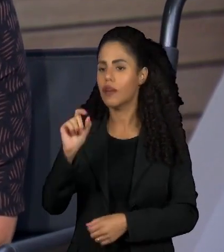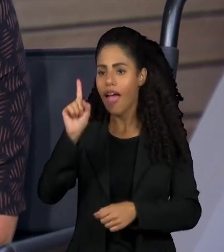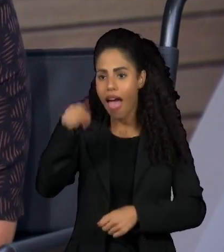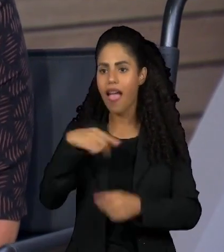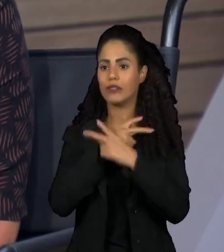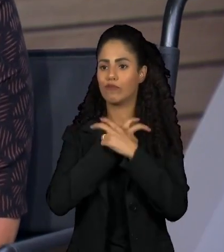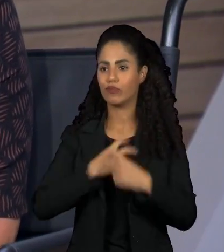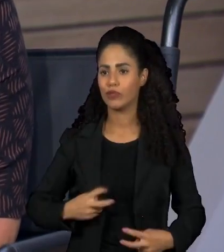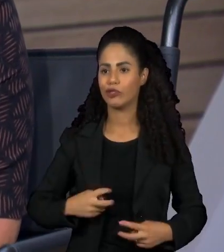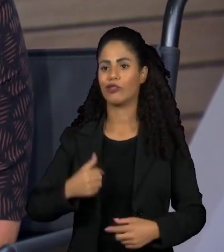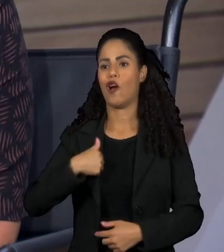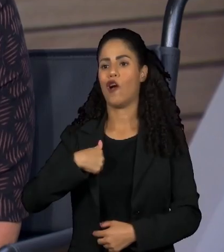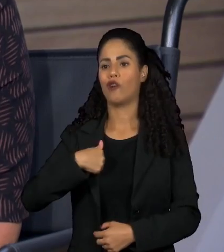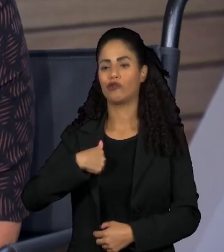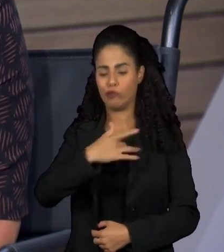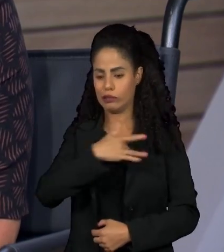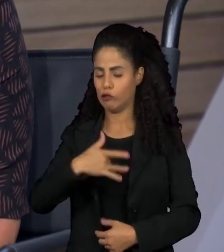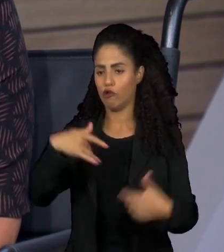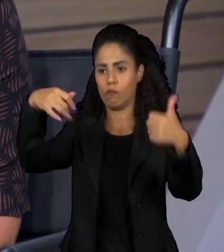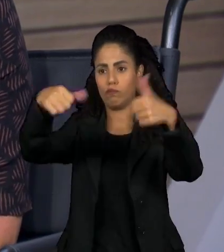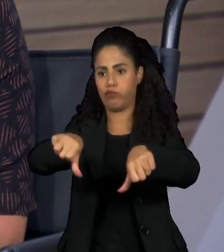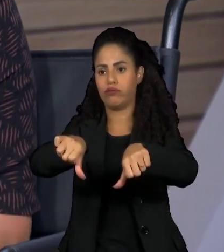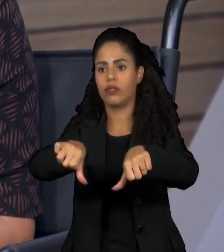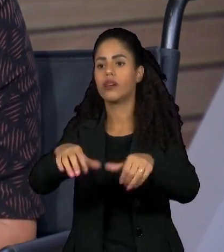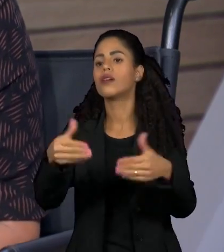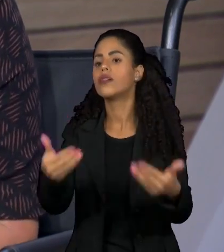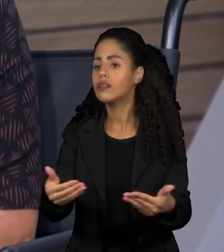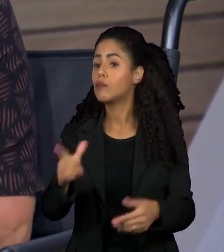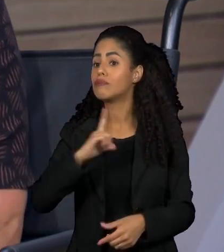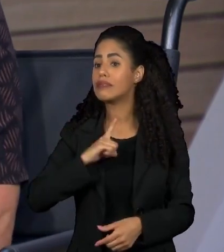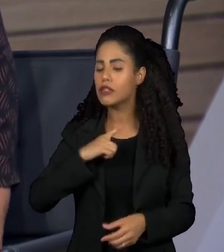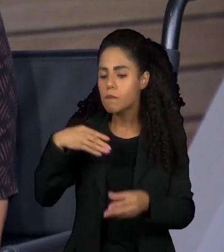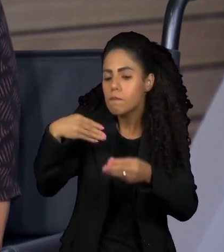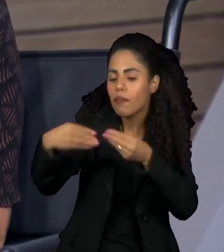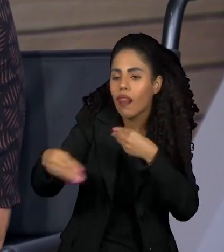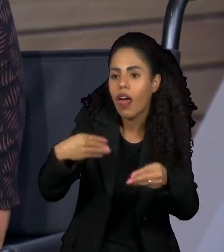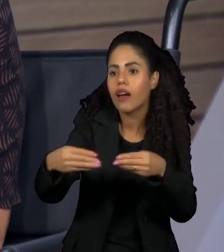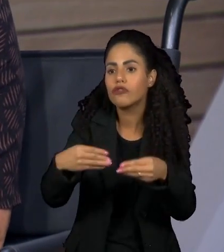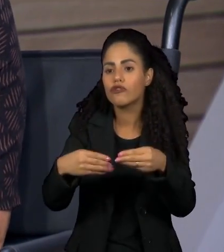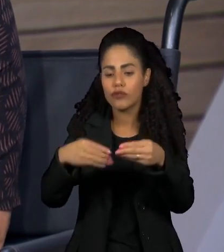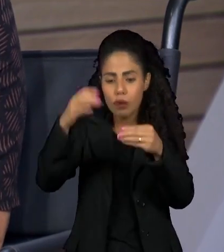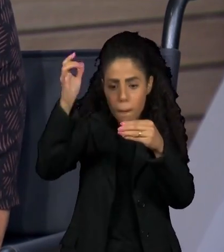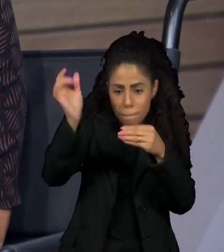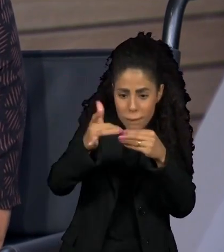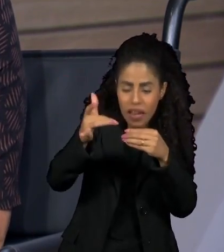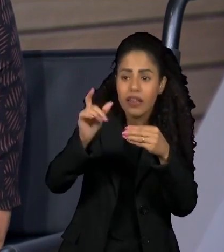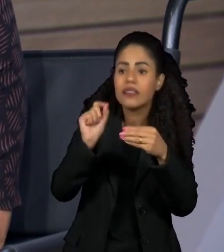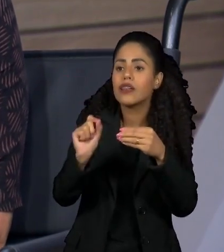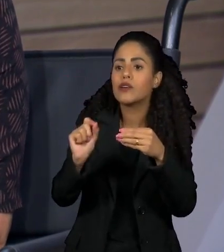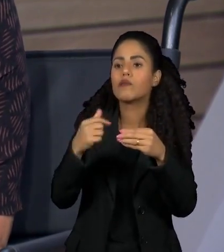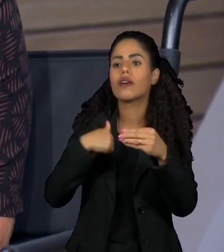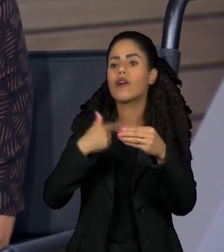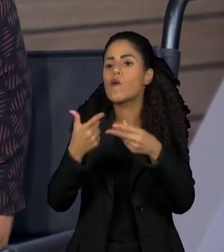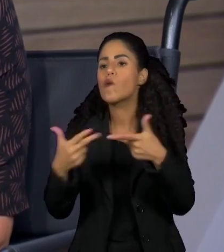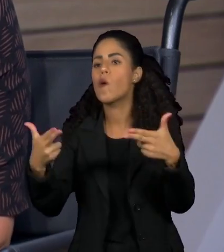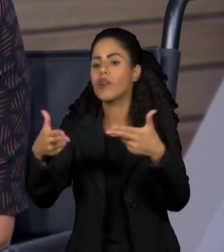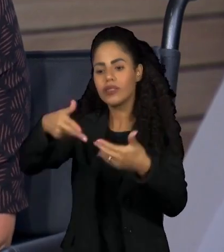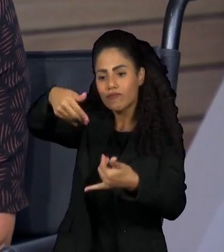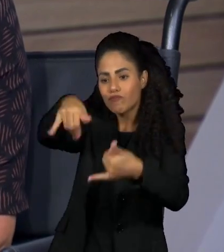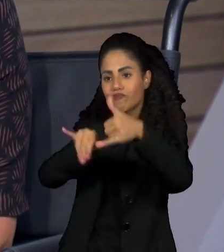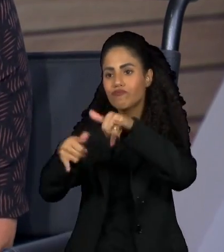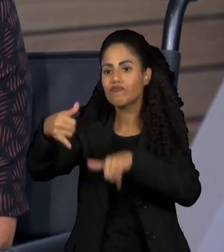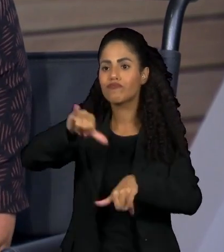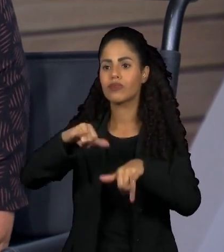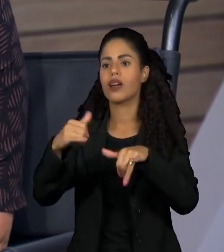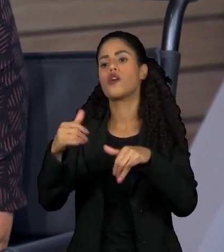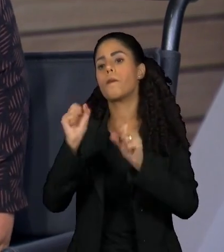para a saúde, já tem estudos mostrando isso. Então, tem o plástico e tem o aditivo grudado nele, que a gente não pode esquecer pode